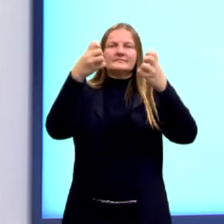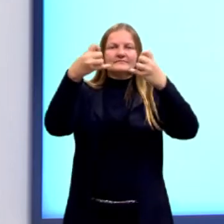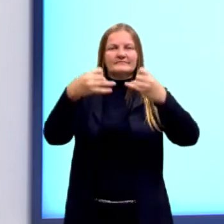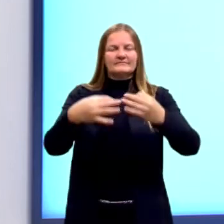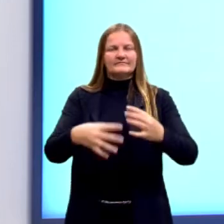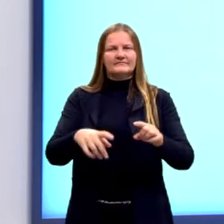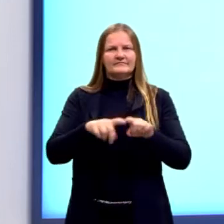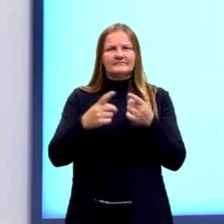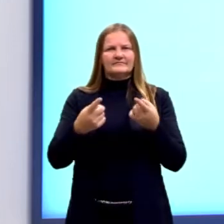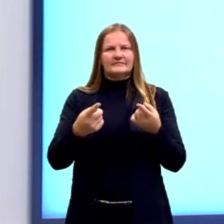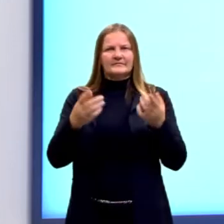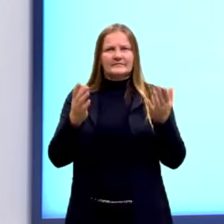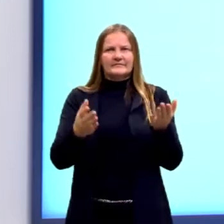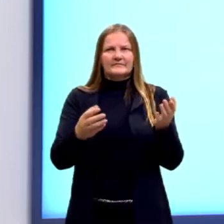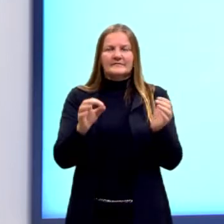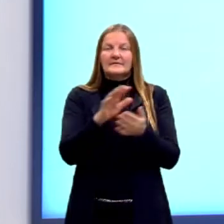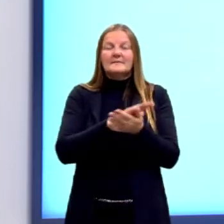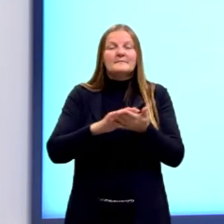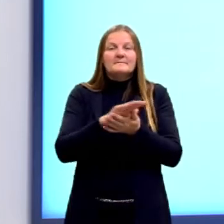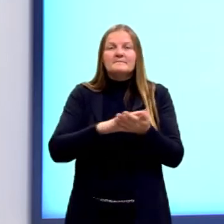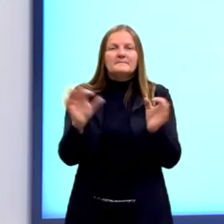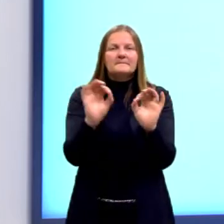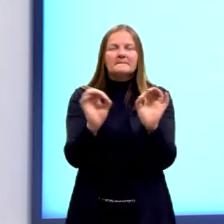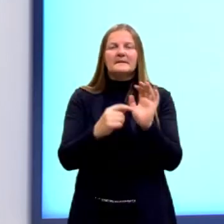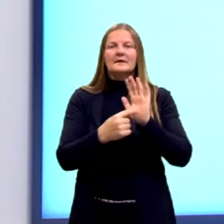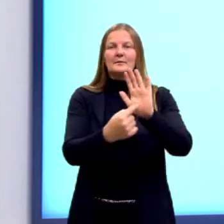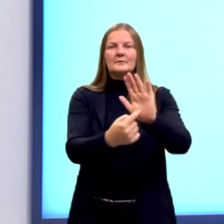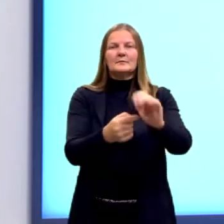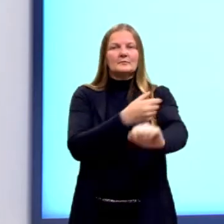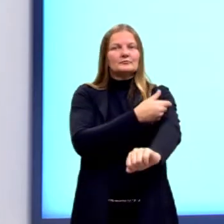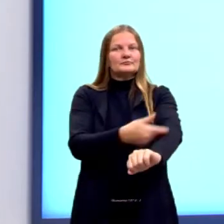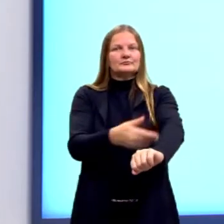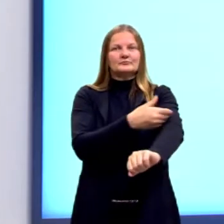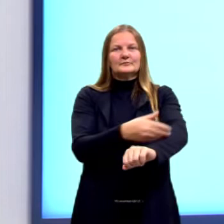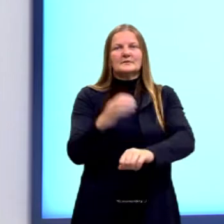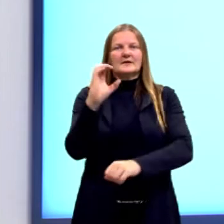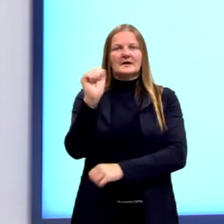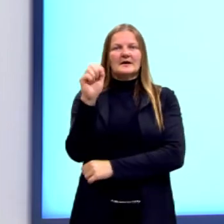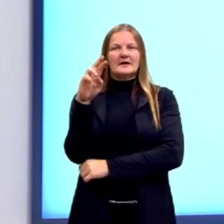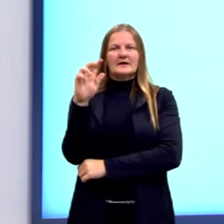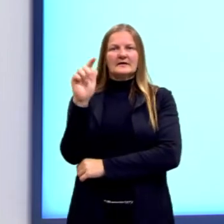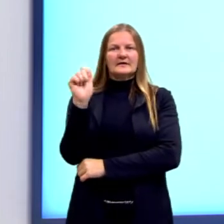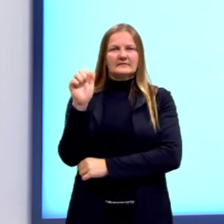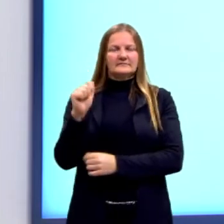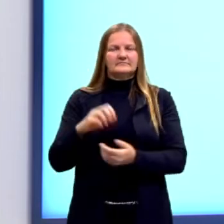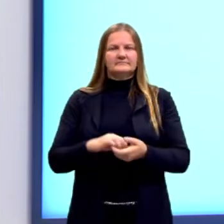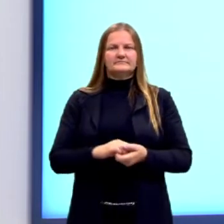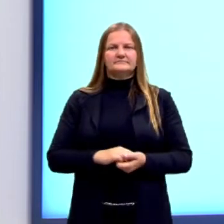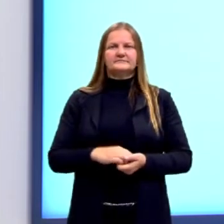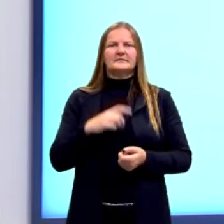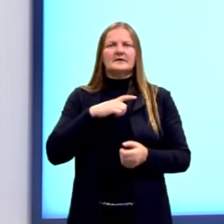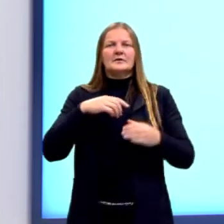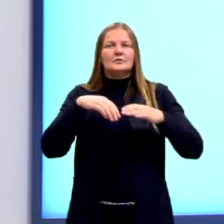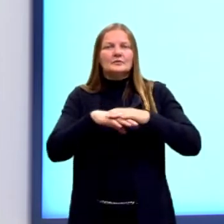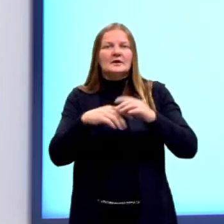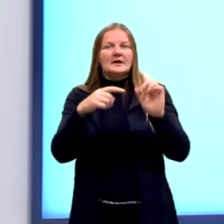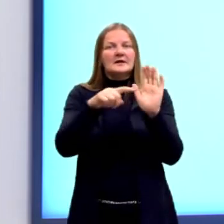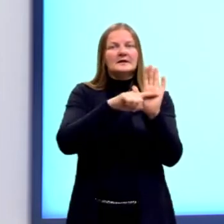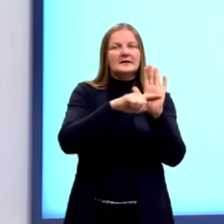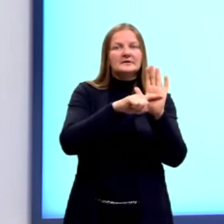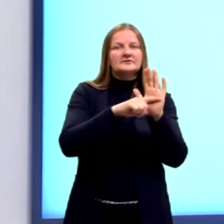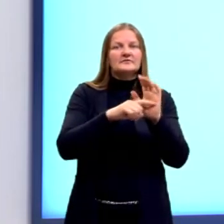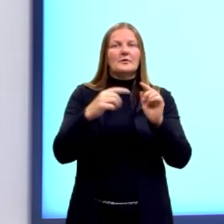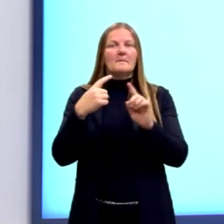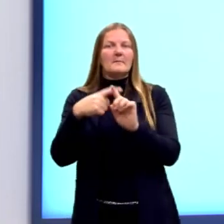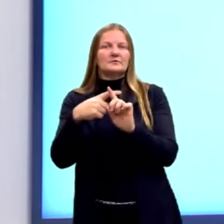vocês que não não costuma aparecer na indicando a carga a gente precisa saber então que aqui entre negativo